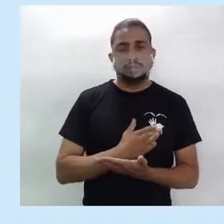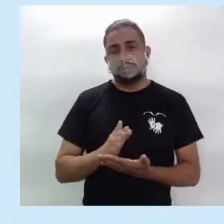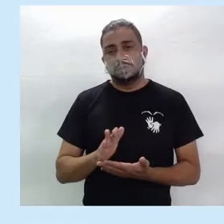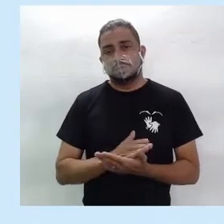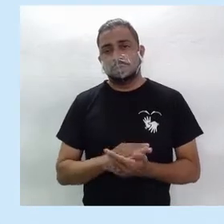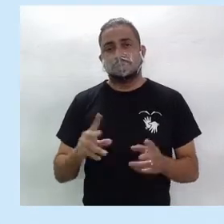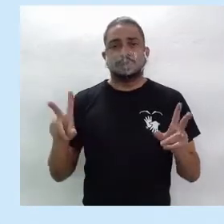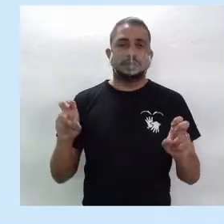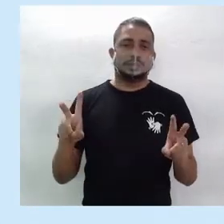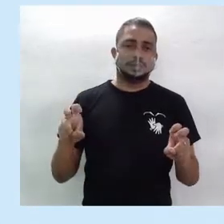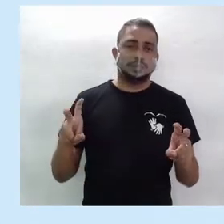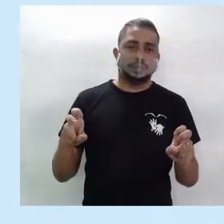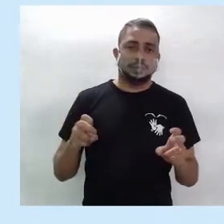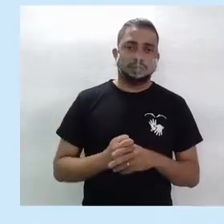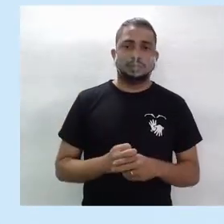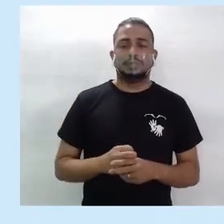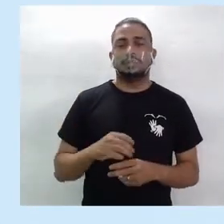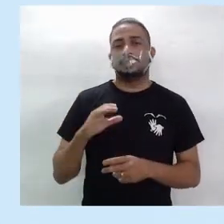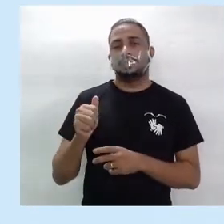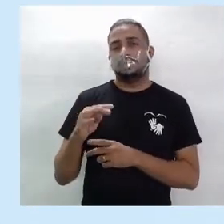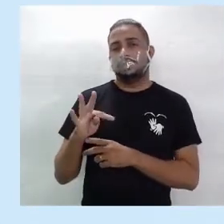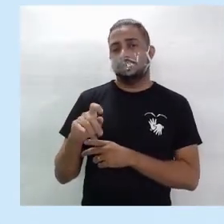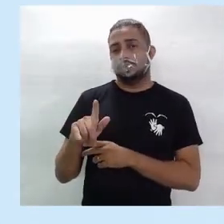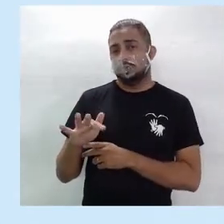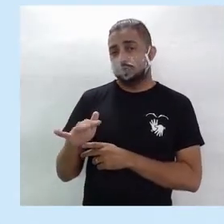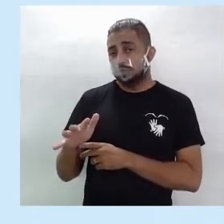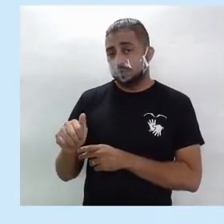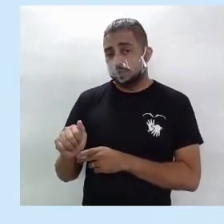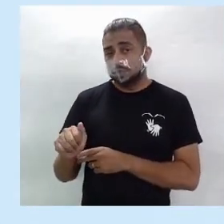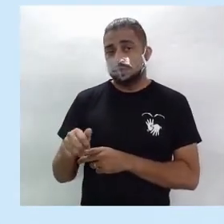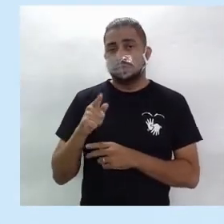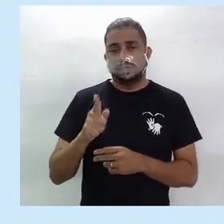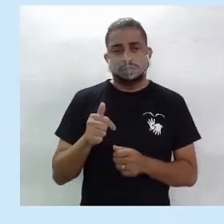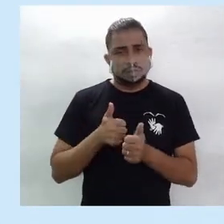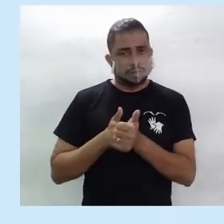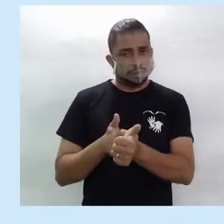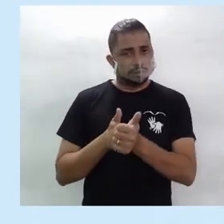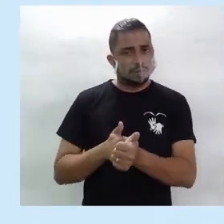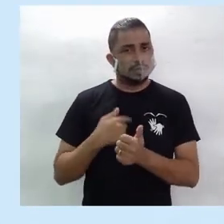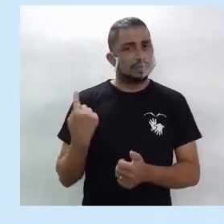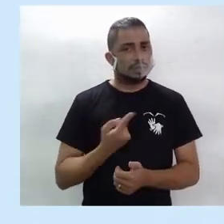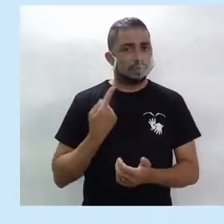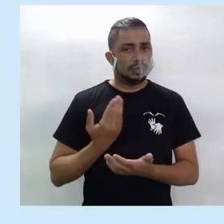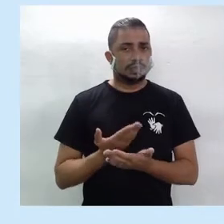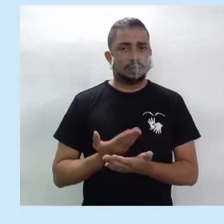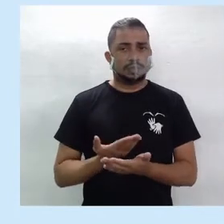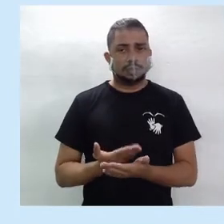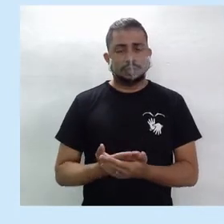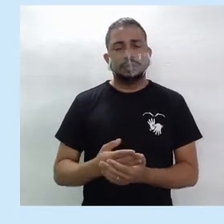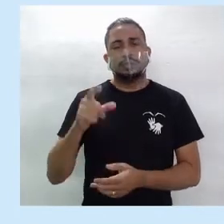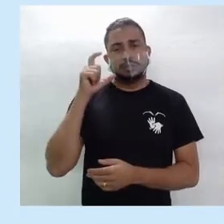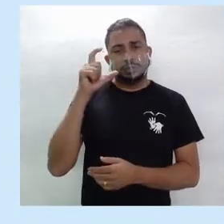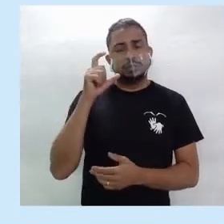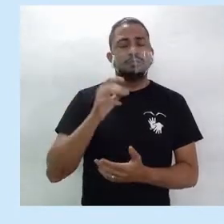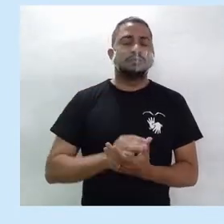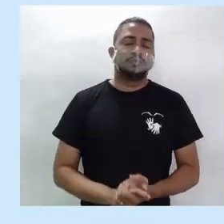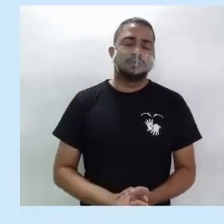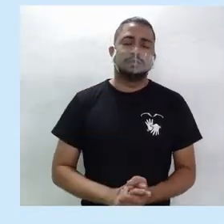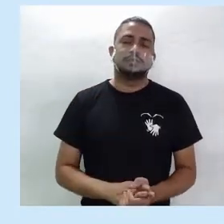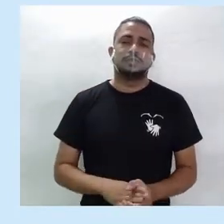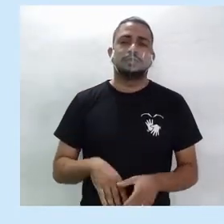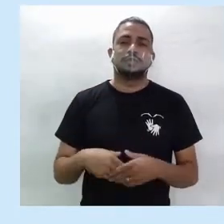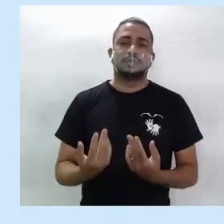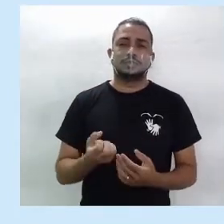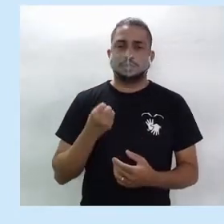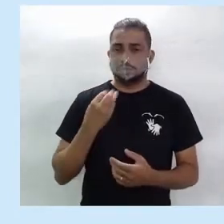alguns assuntos sobre cartografia. Então, peço que vocês acompanhem as nossas aulas, tá? Tá bem interessante e vai ser